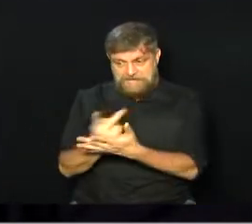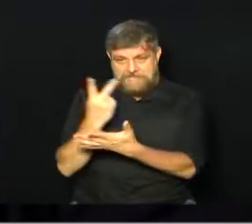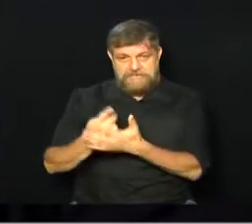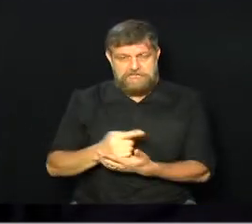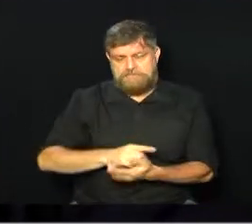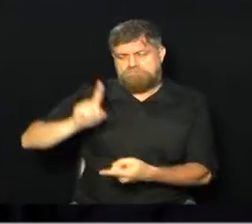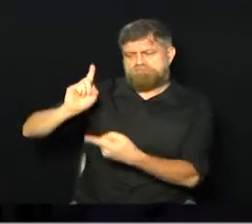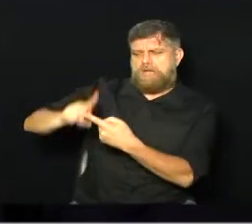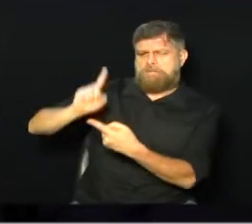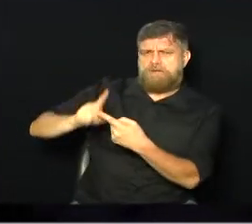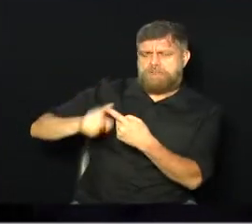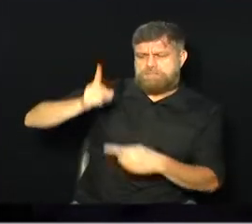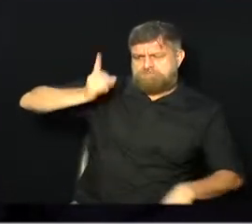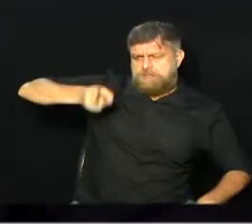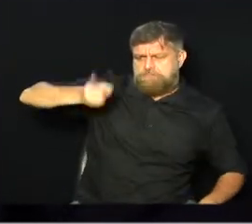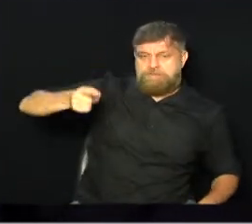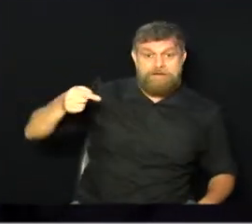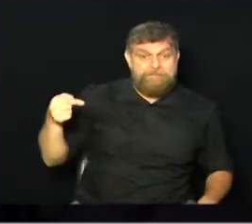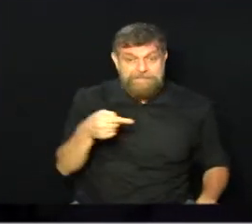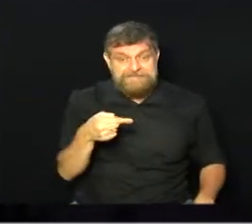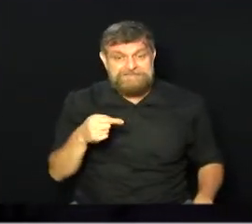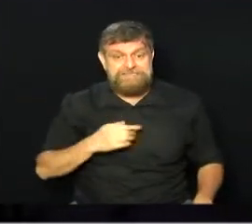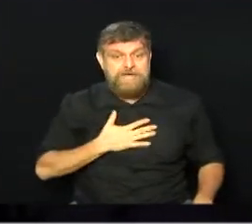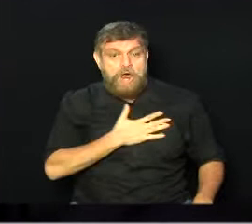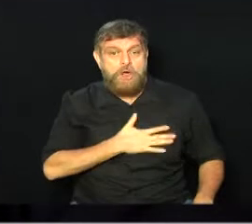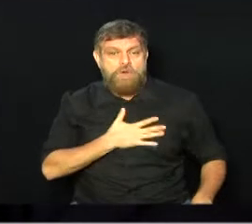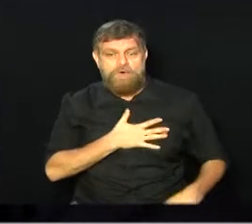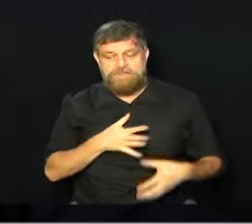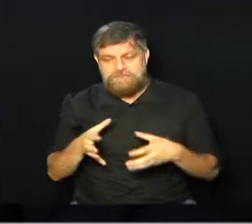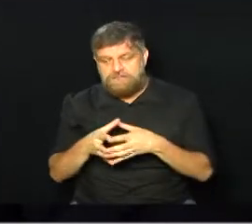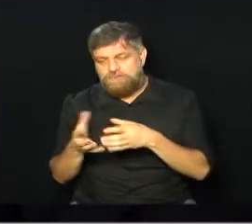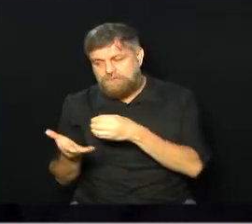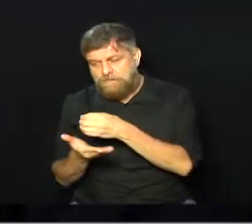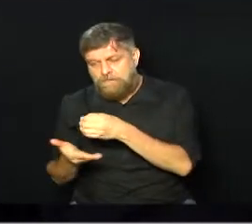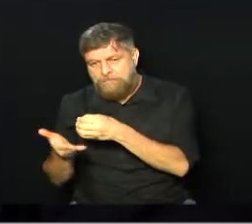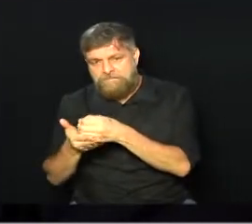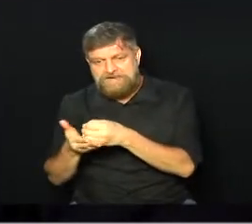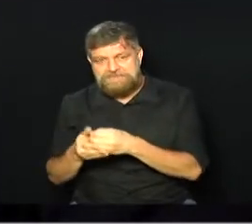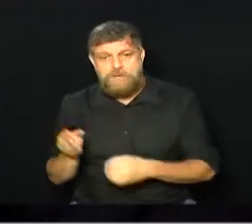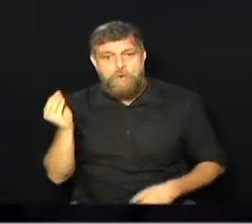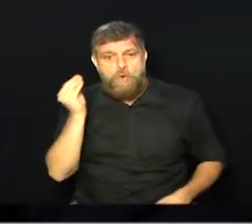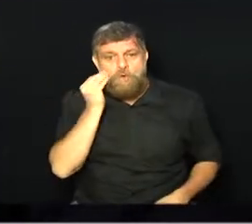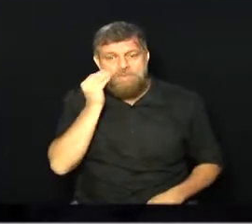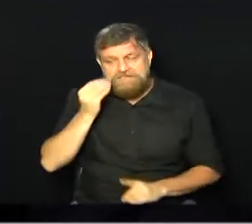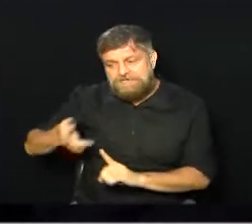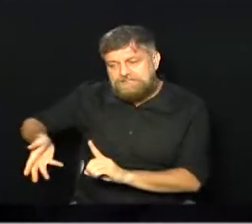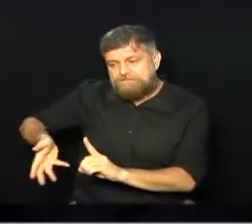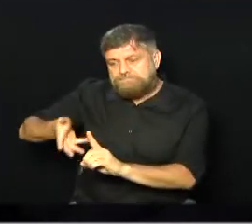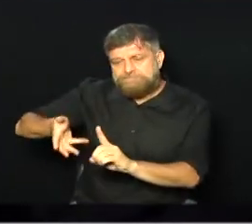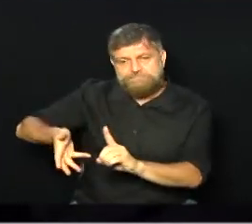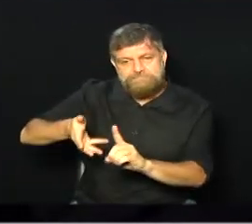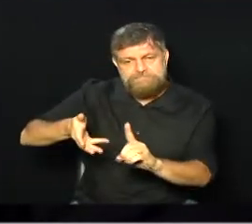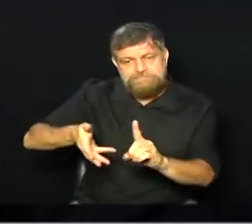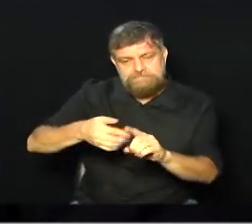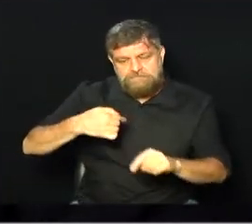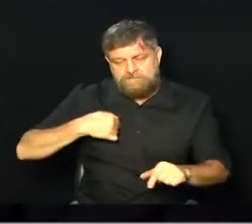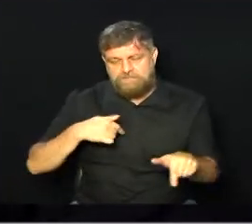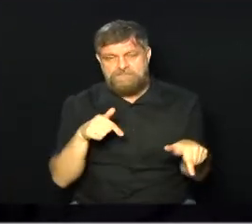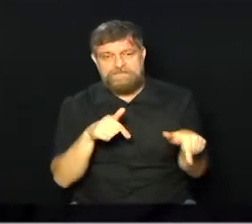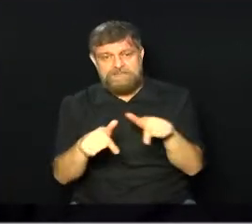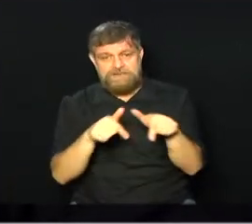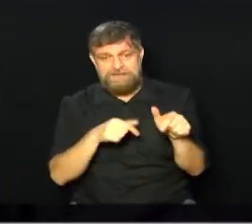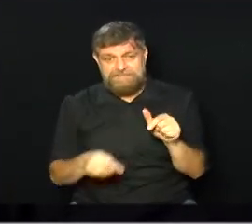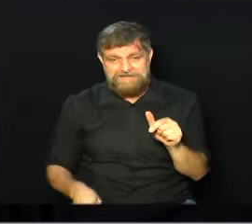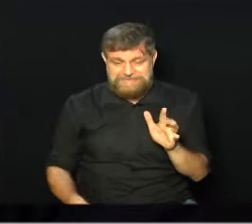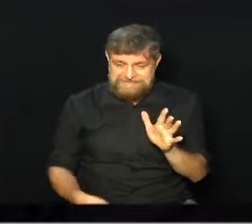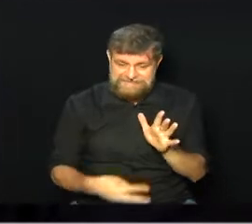mas é um treinador que gosta muito da base, sempre deu oportunidade para garotos onde trabalhou. Eu tive a oportunidade de trabalhar 3 vezes com